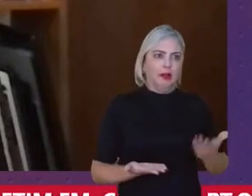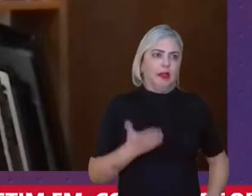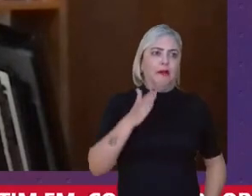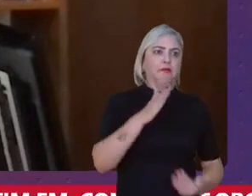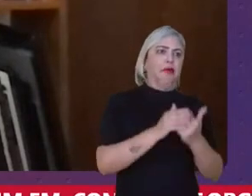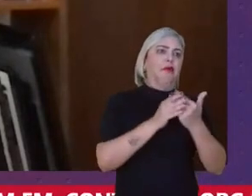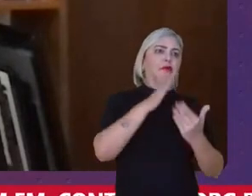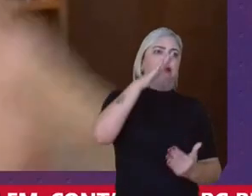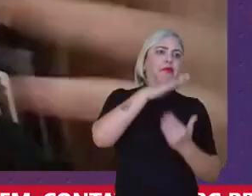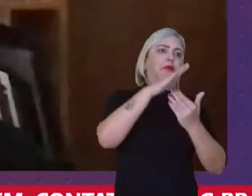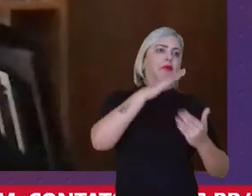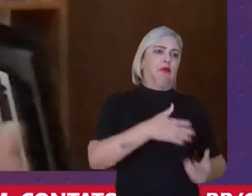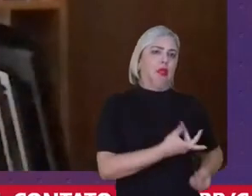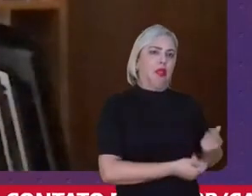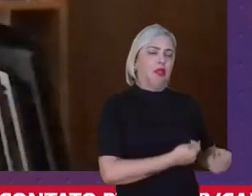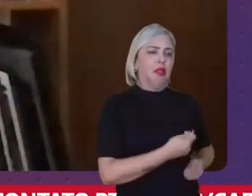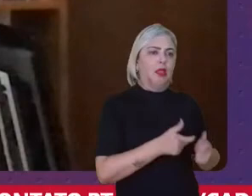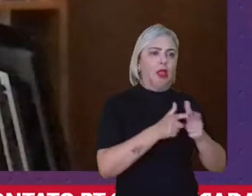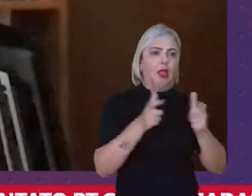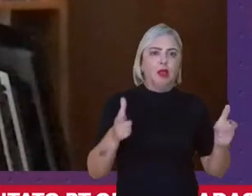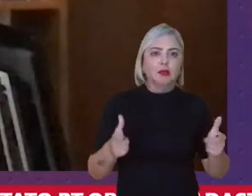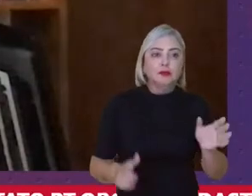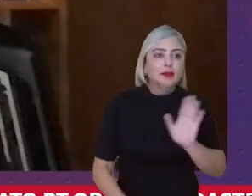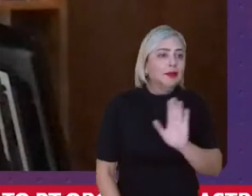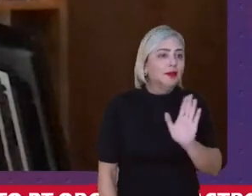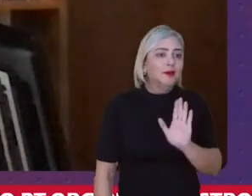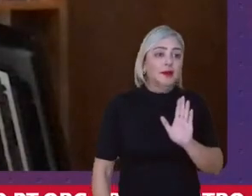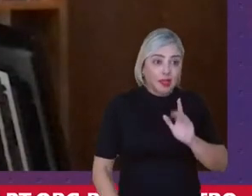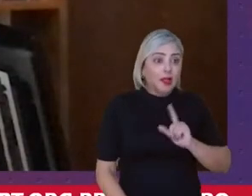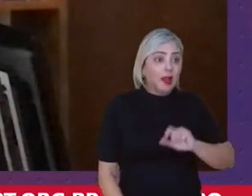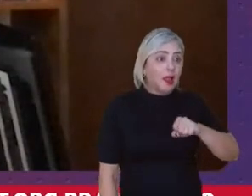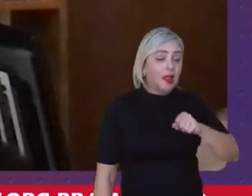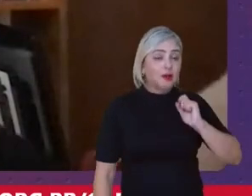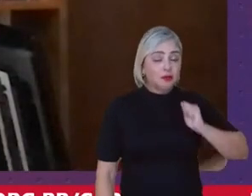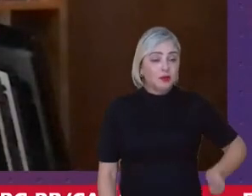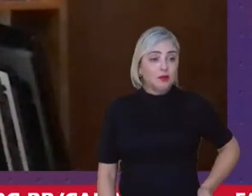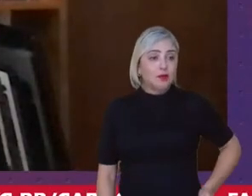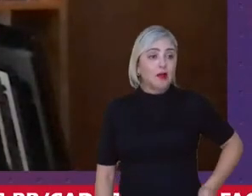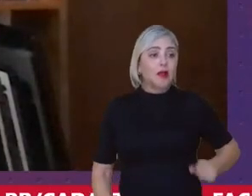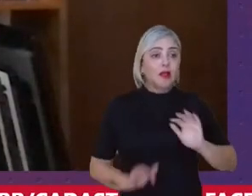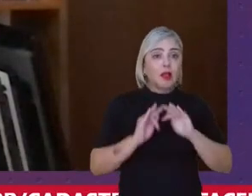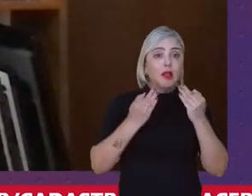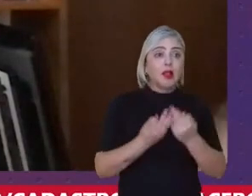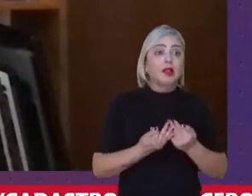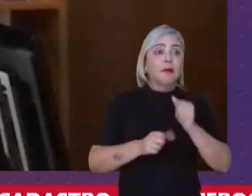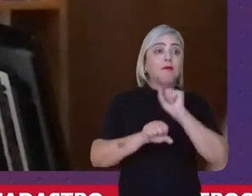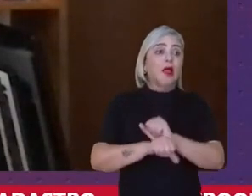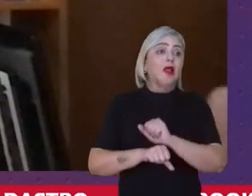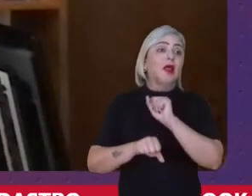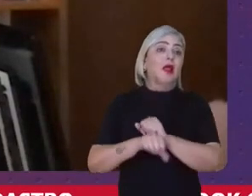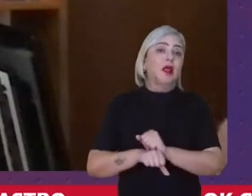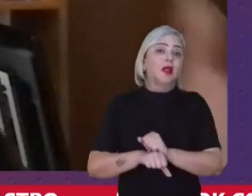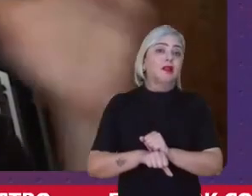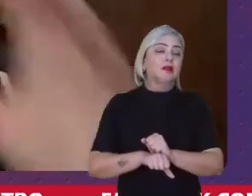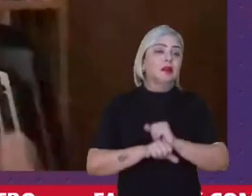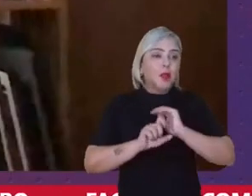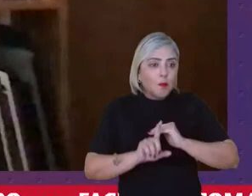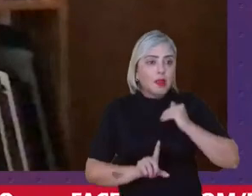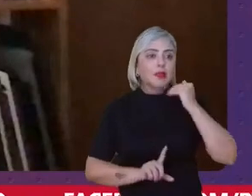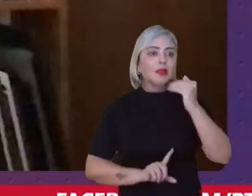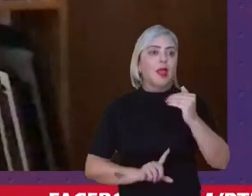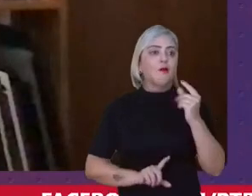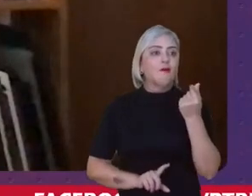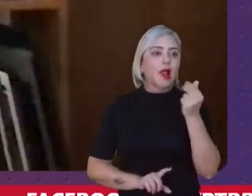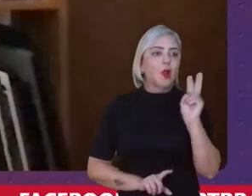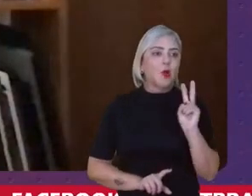o teto, não vai furar o teto, tem que aumentar ou não. Claro que tem que aumentar o Bolsa Família, o Bolsa Família está congelado, tem que aumentar muito. Agora, o que